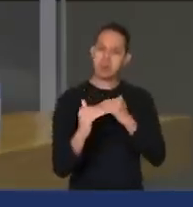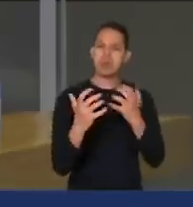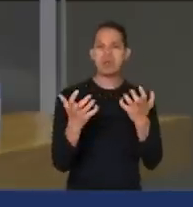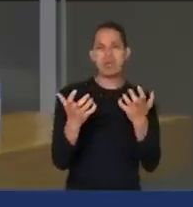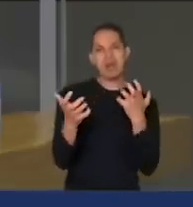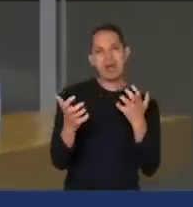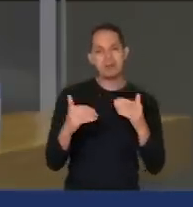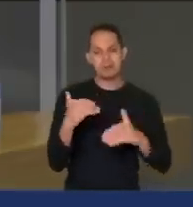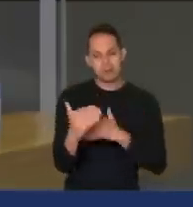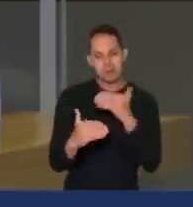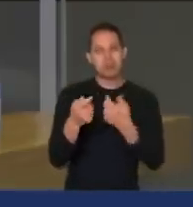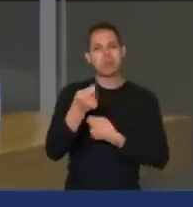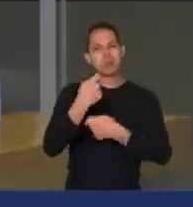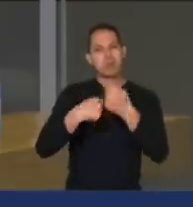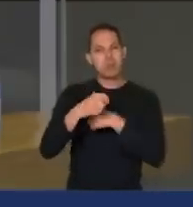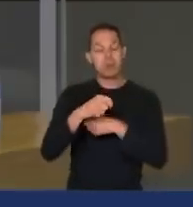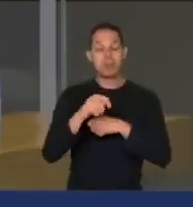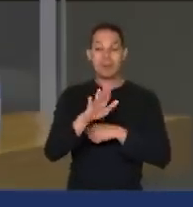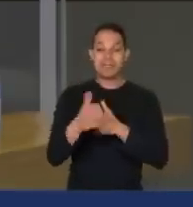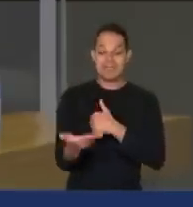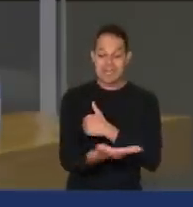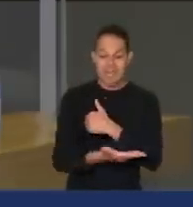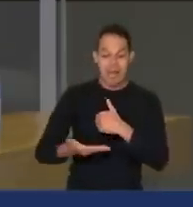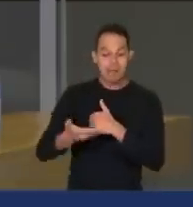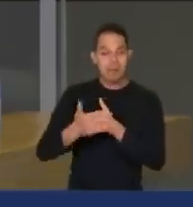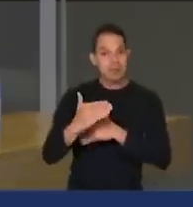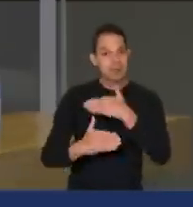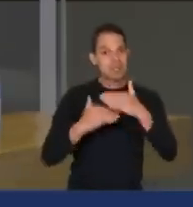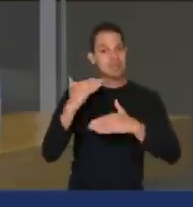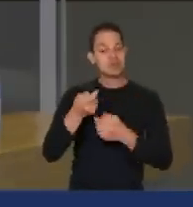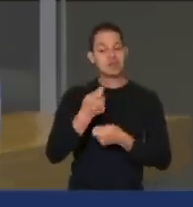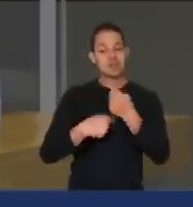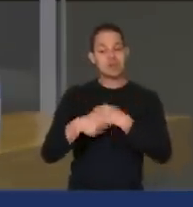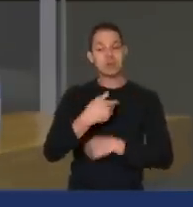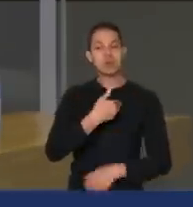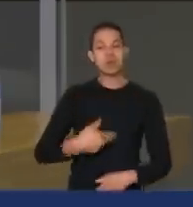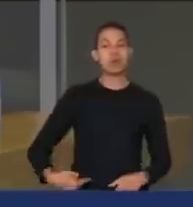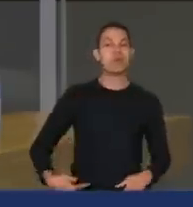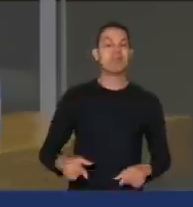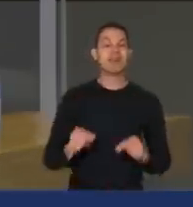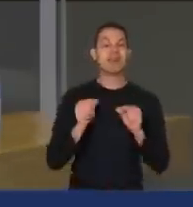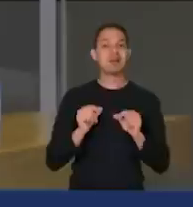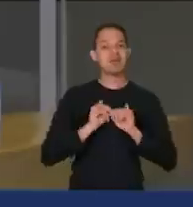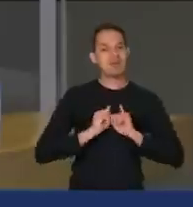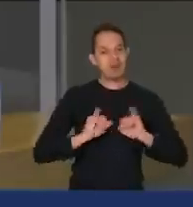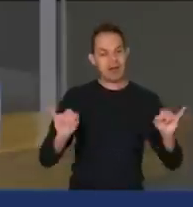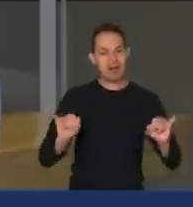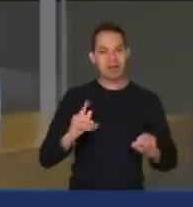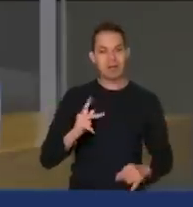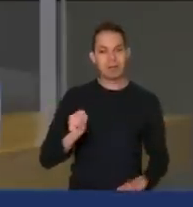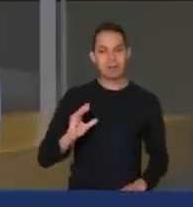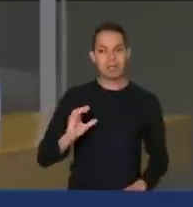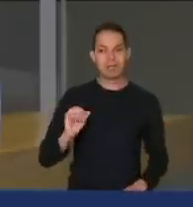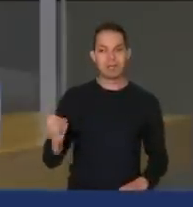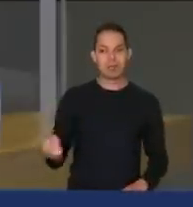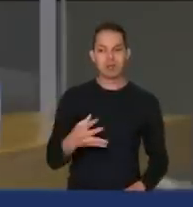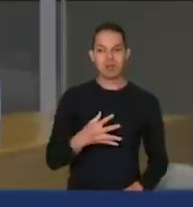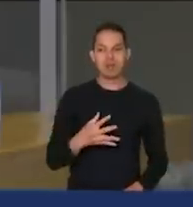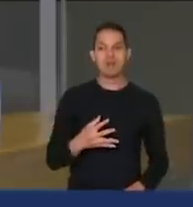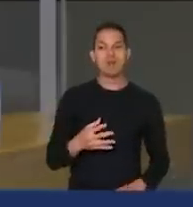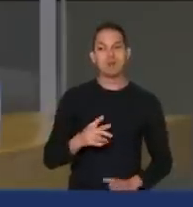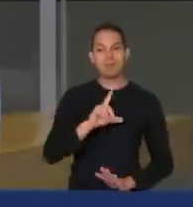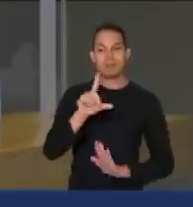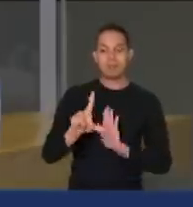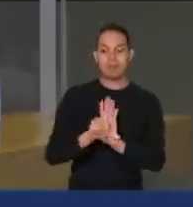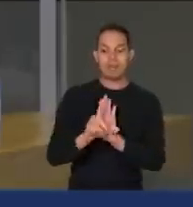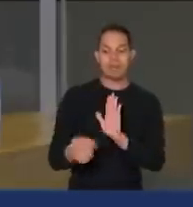desenvolvimento econômico, e a grande base para desenvolvimento econômico que o novo governo dá é dizer na nova PEC que vai ter uma lei complementar que vai